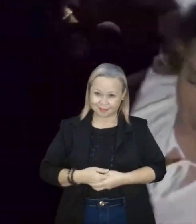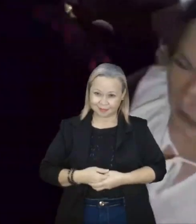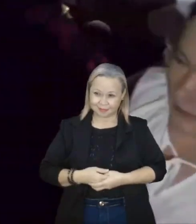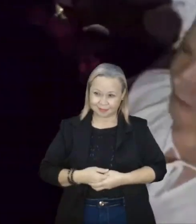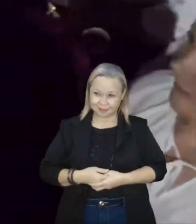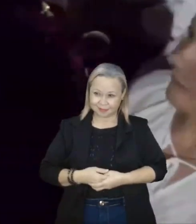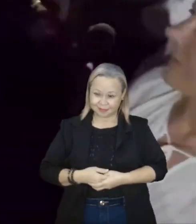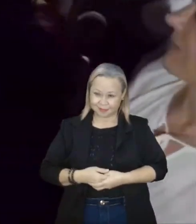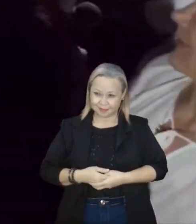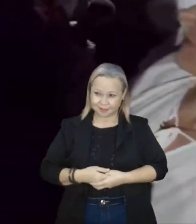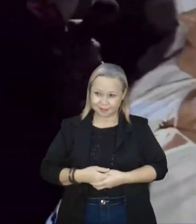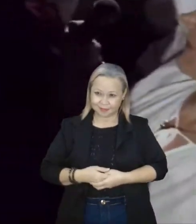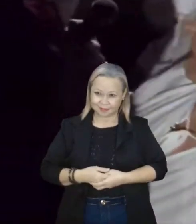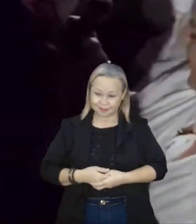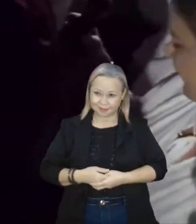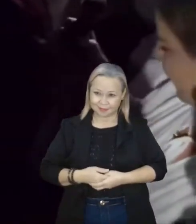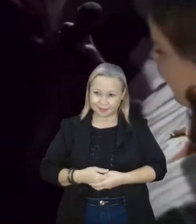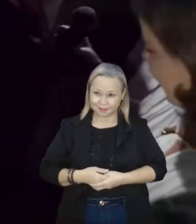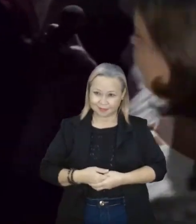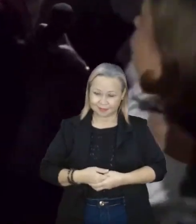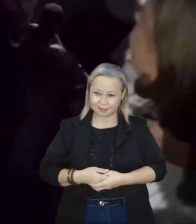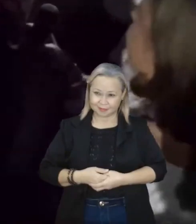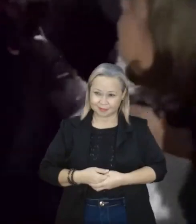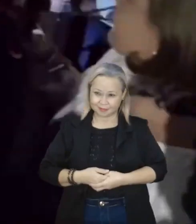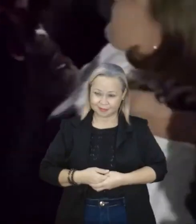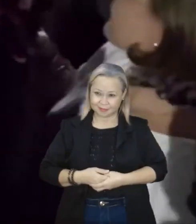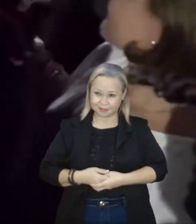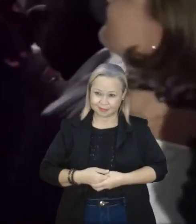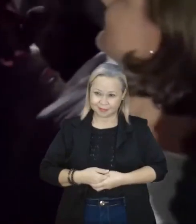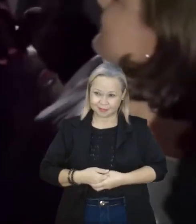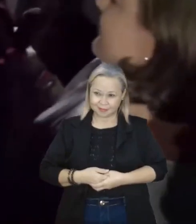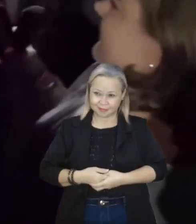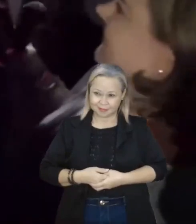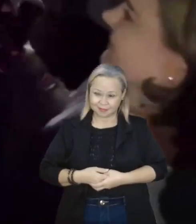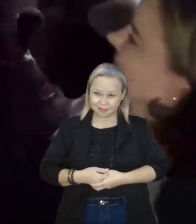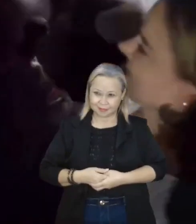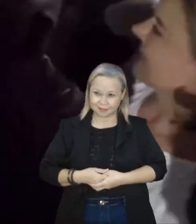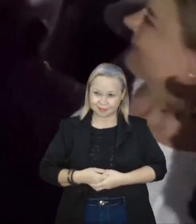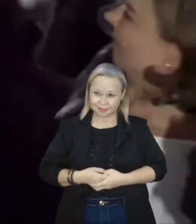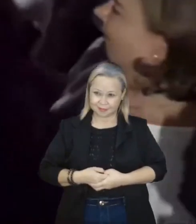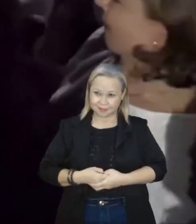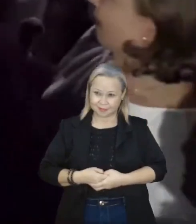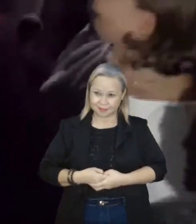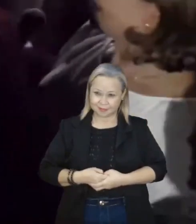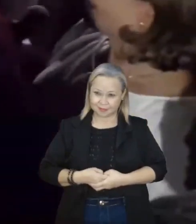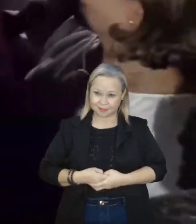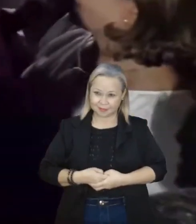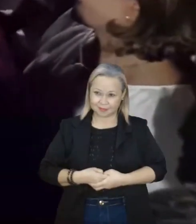Thank you.